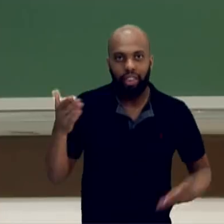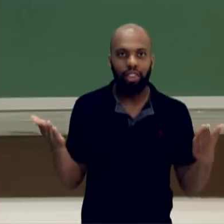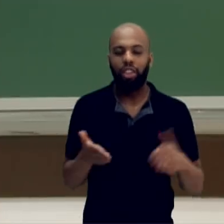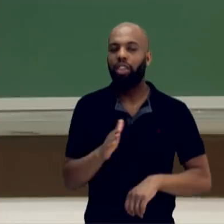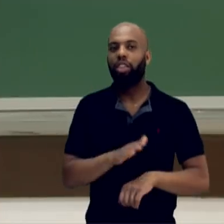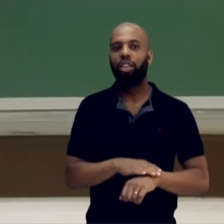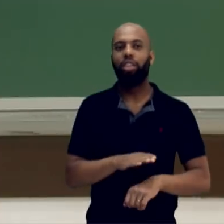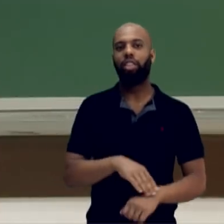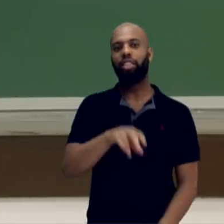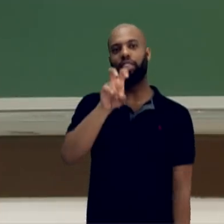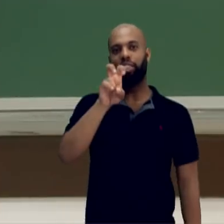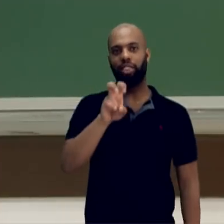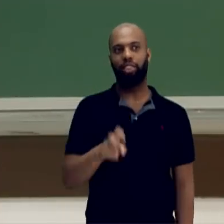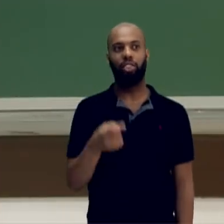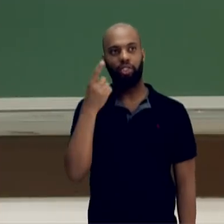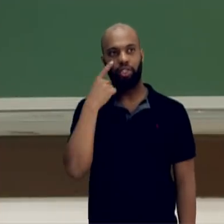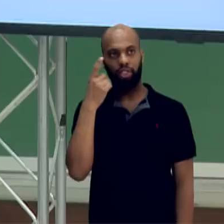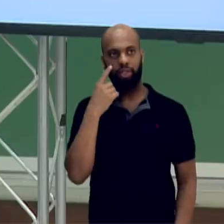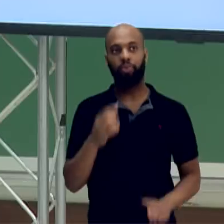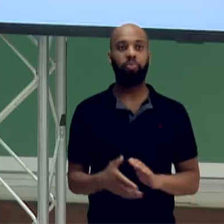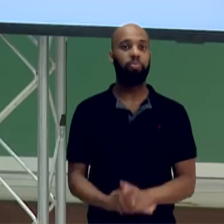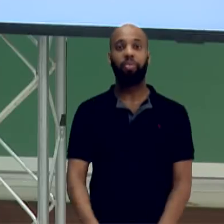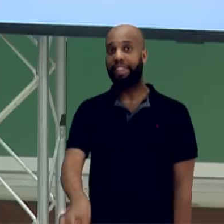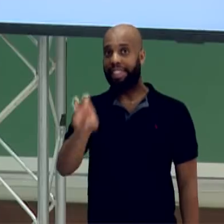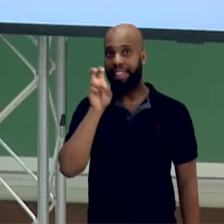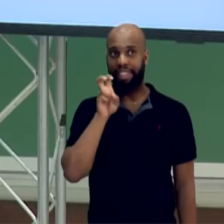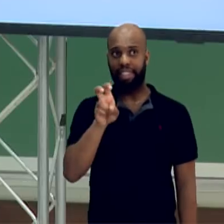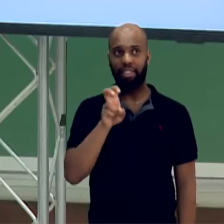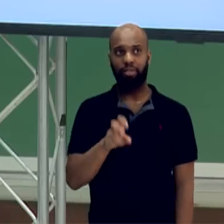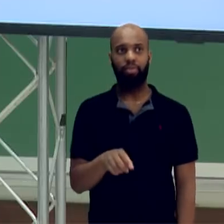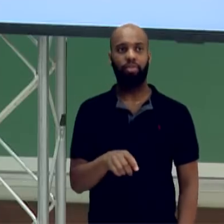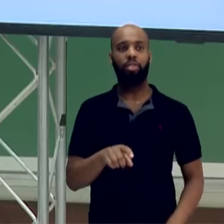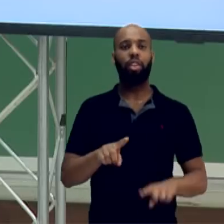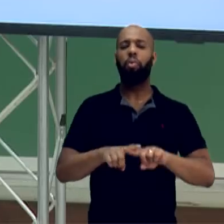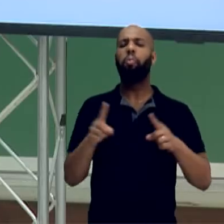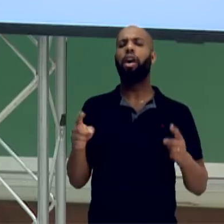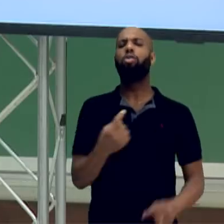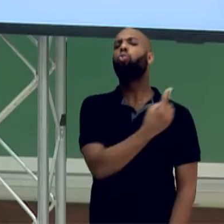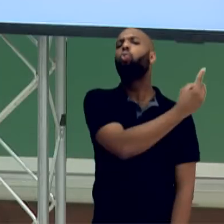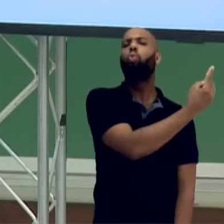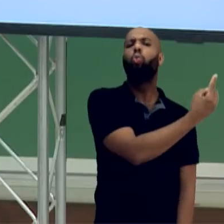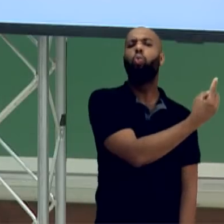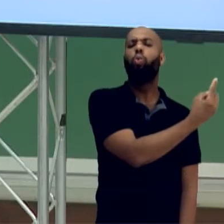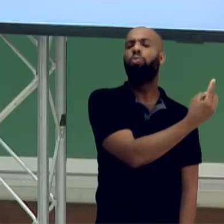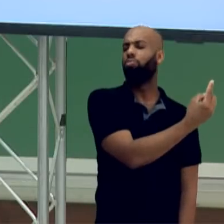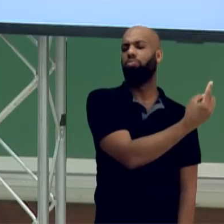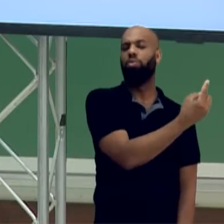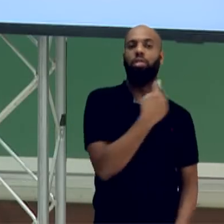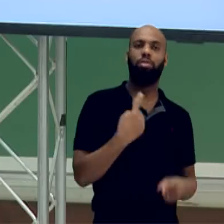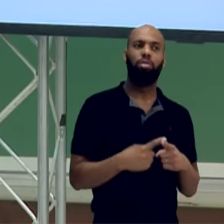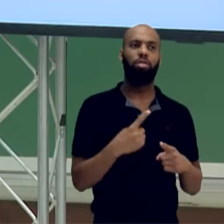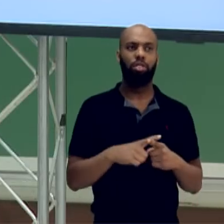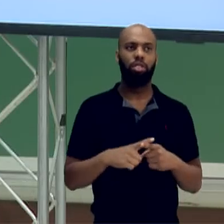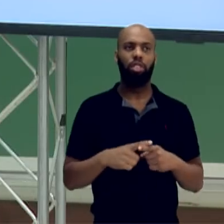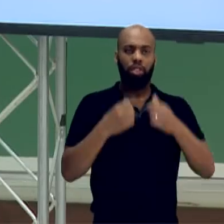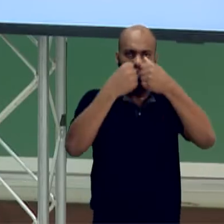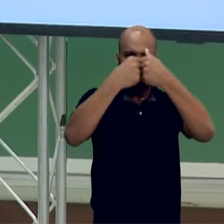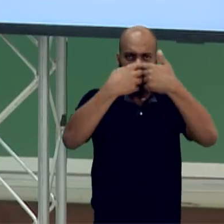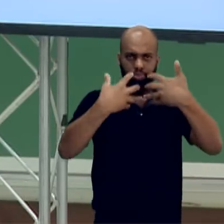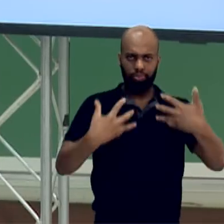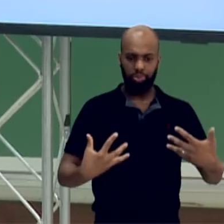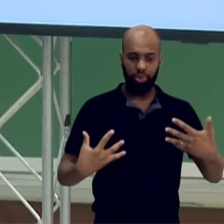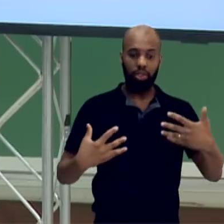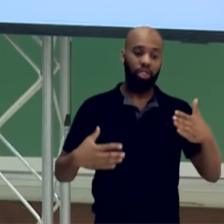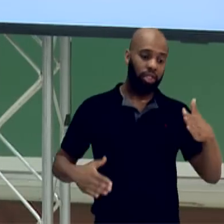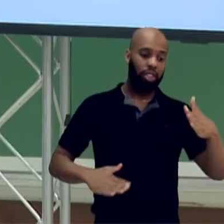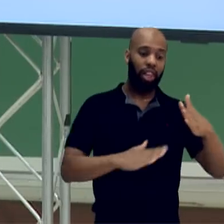do 5. Então, vamos lá. 5. Prof, e o 1? Então, toda a nossa decomposição, ela